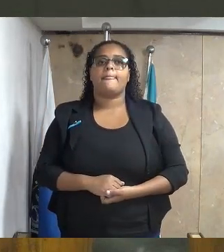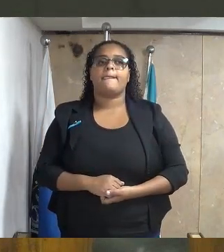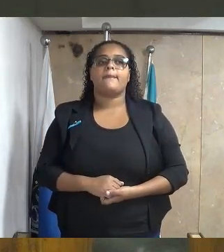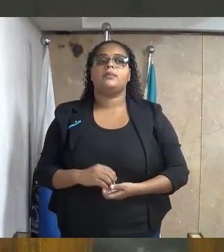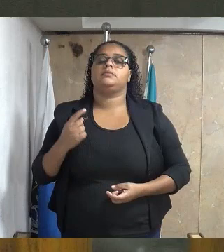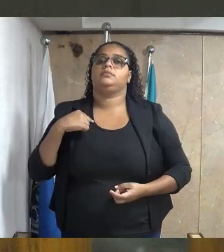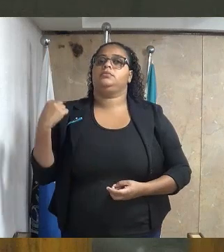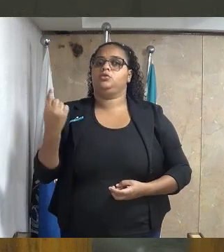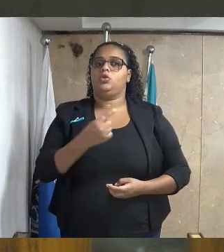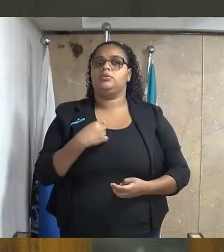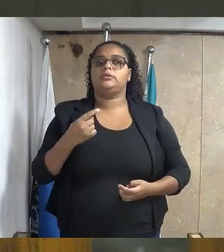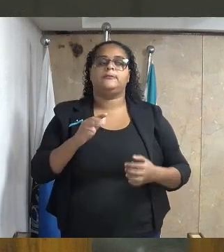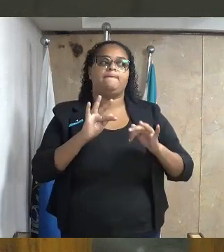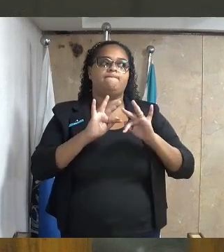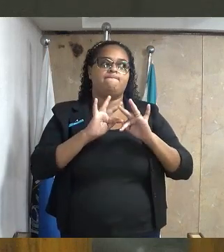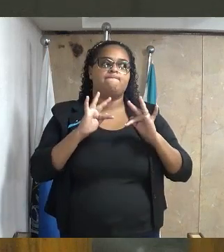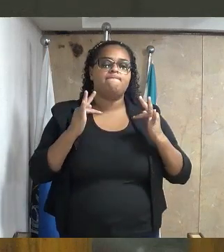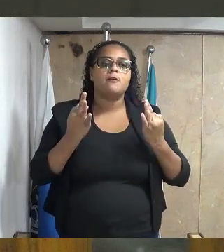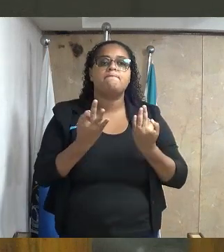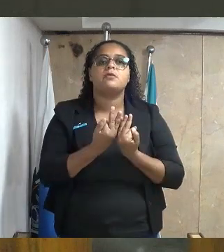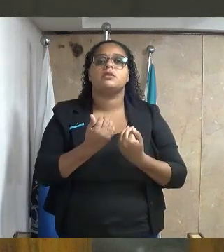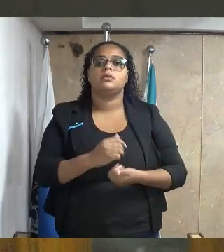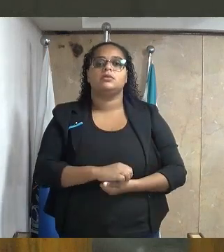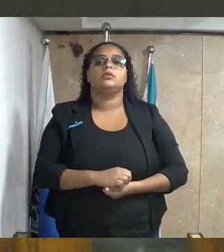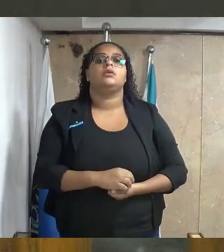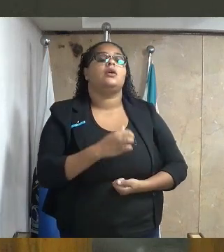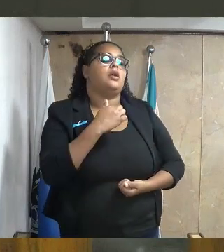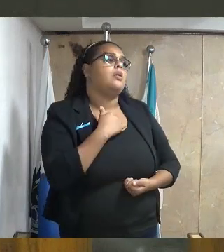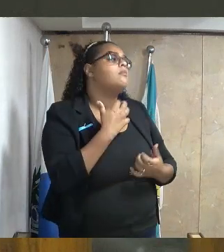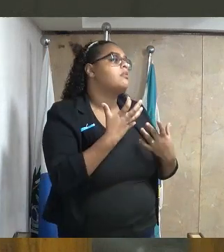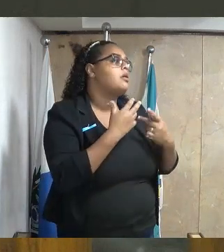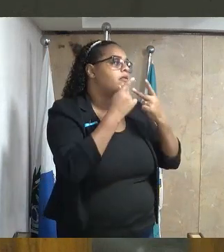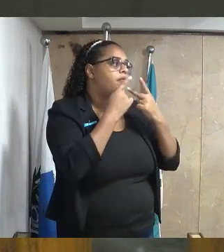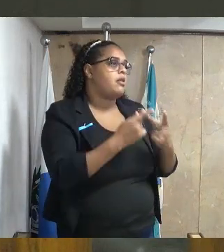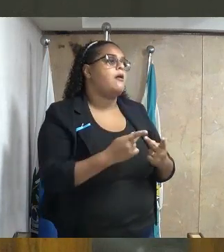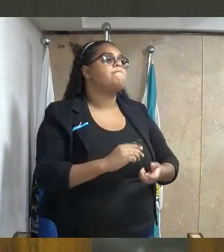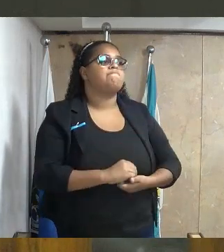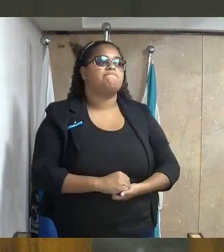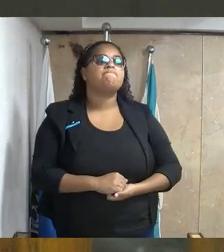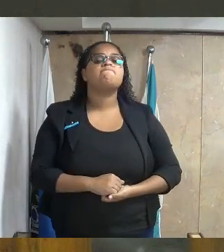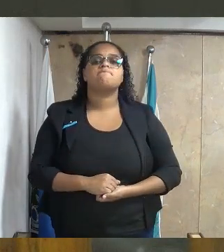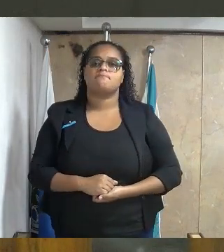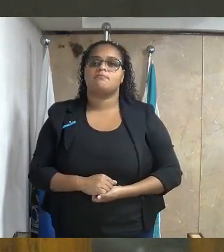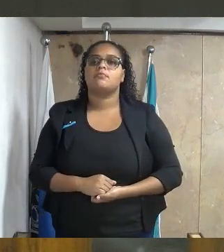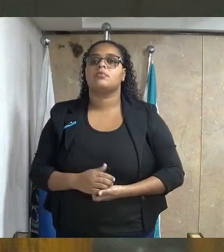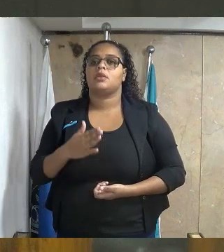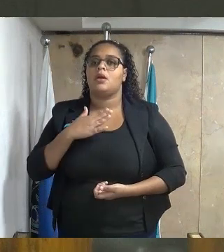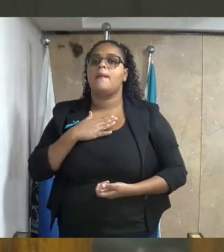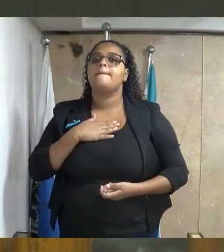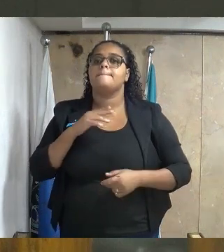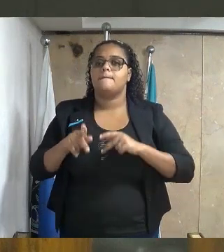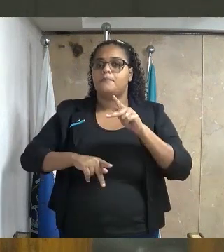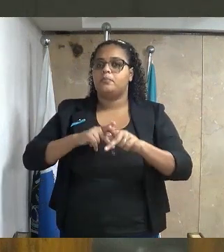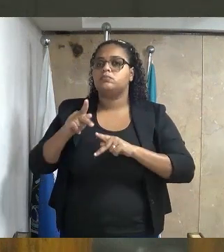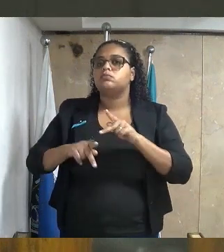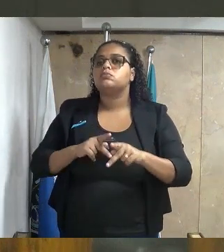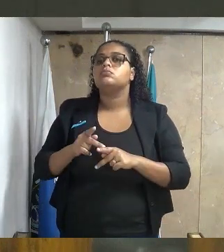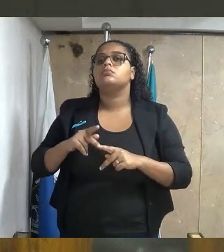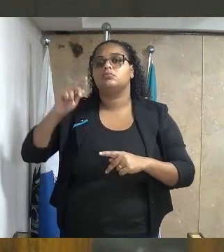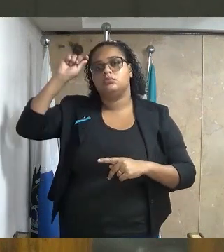assolar as nossas famílias. Quero dizer, a parcela da população negra,